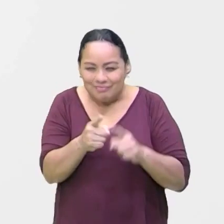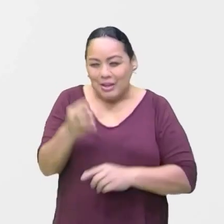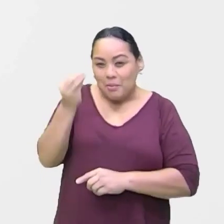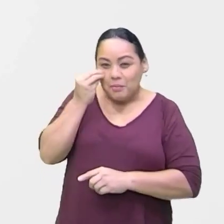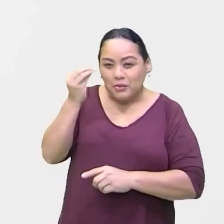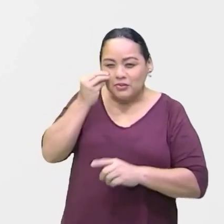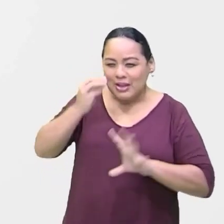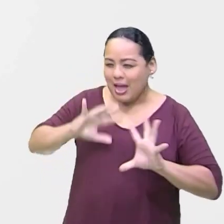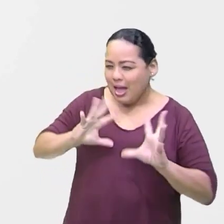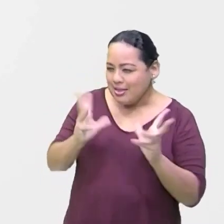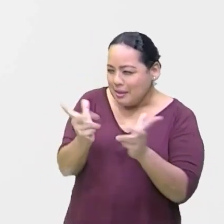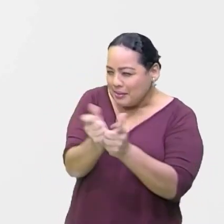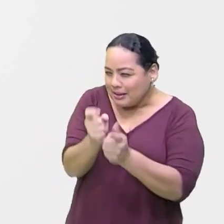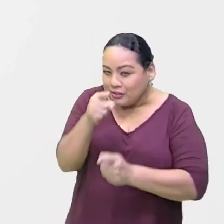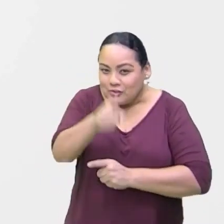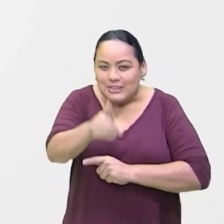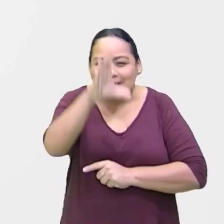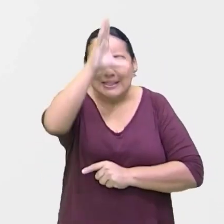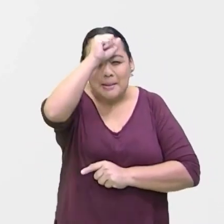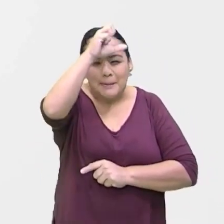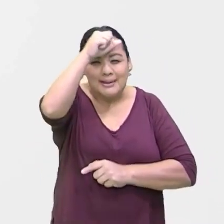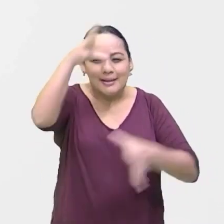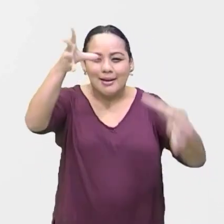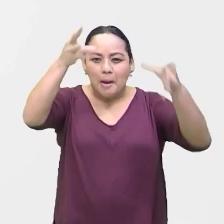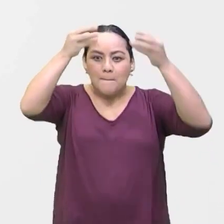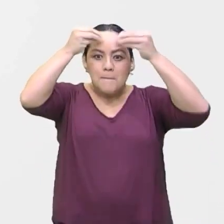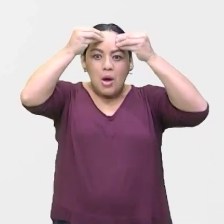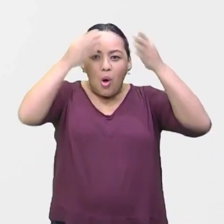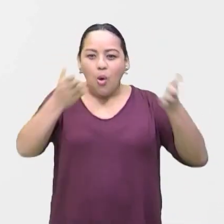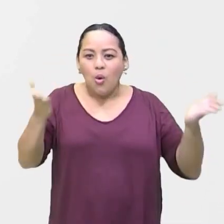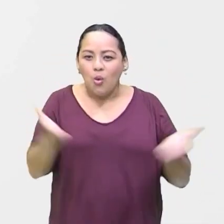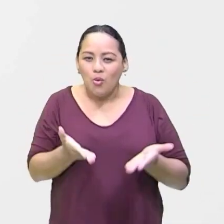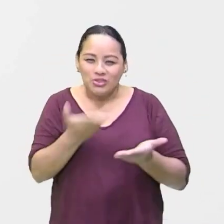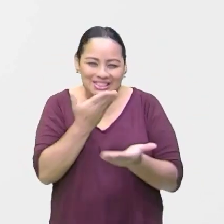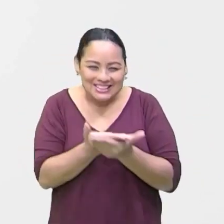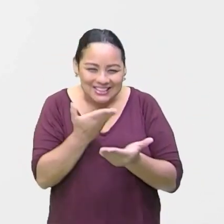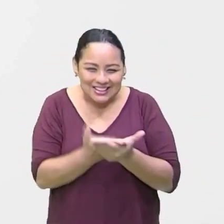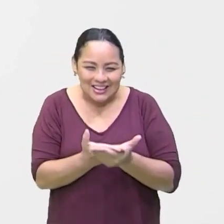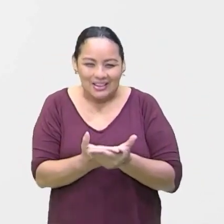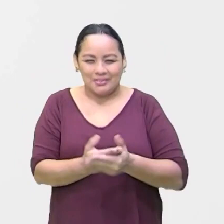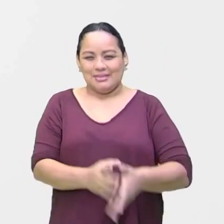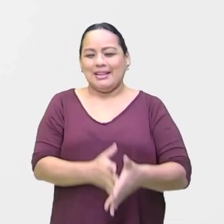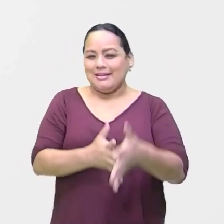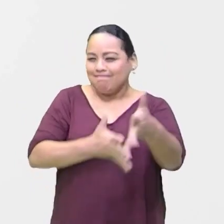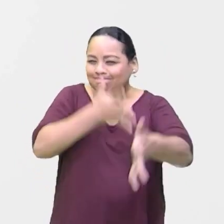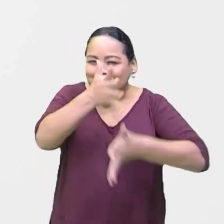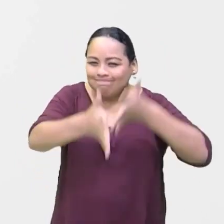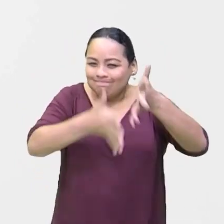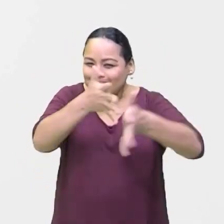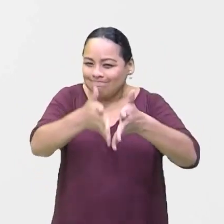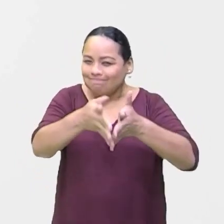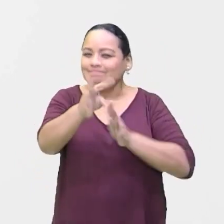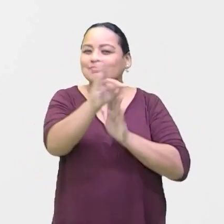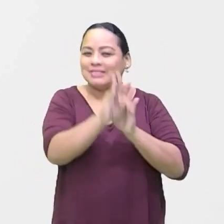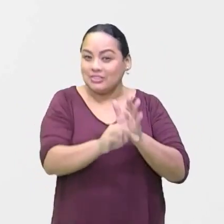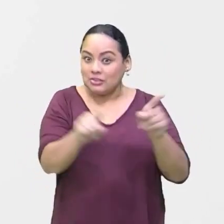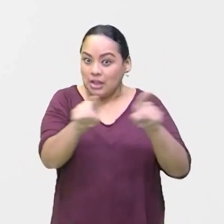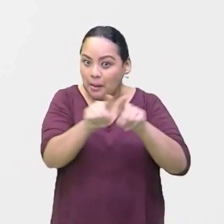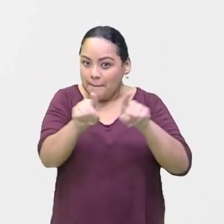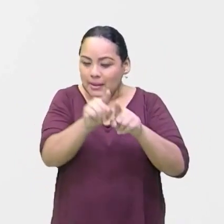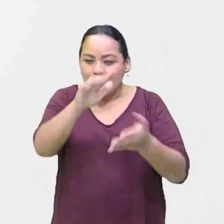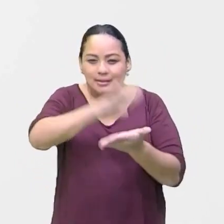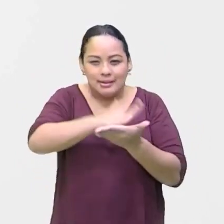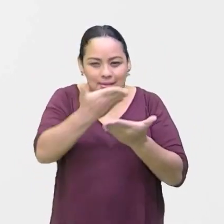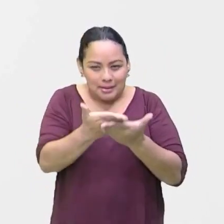habilidades que vocês terão que aprender hoje com essa aula. Reproduzir textos oralmente,